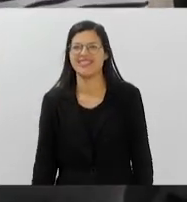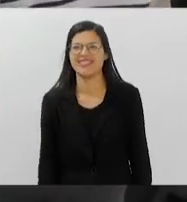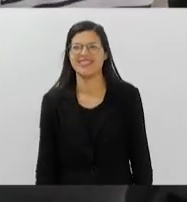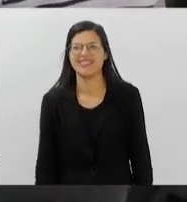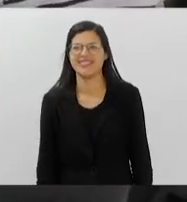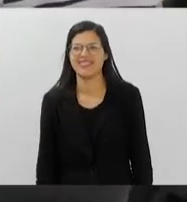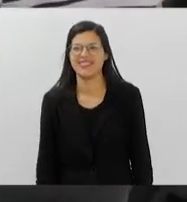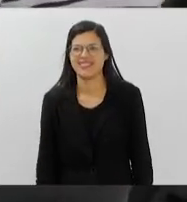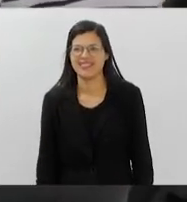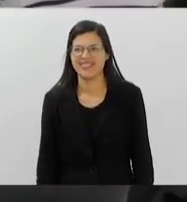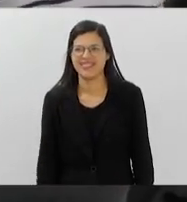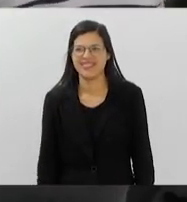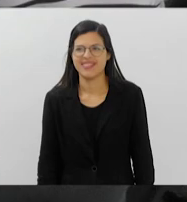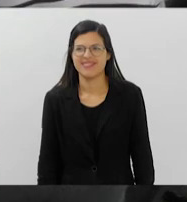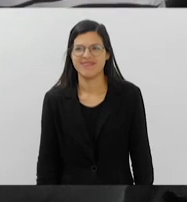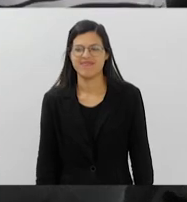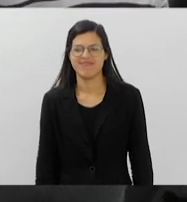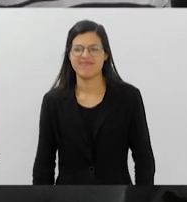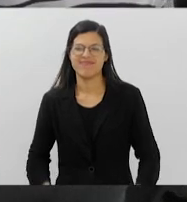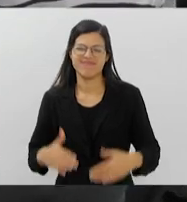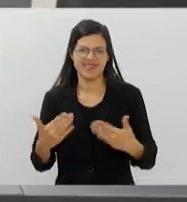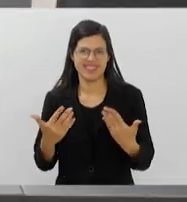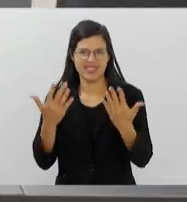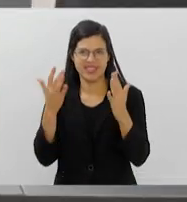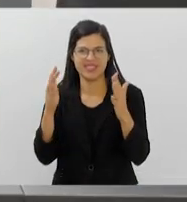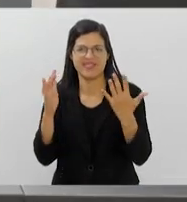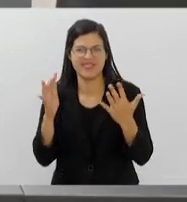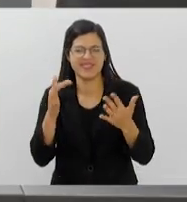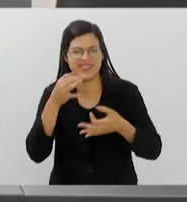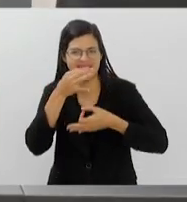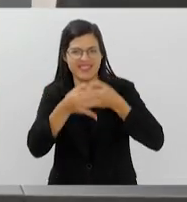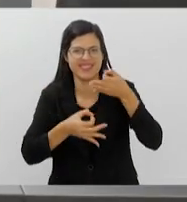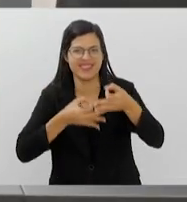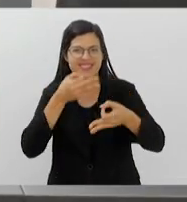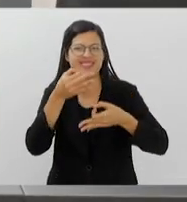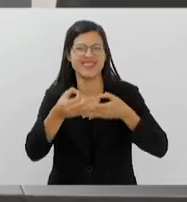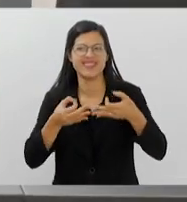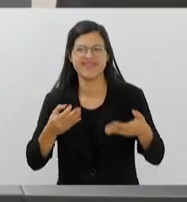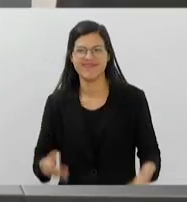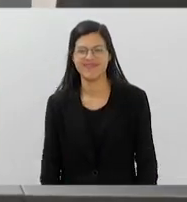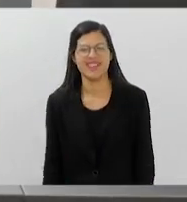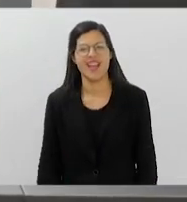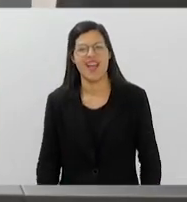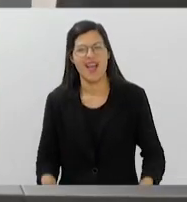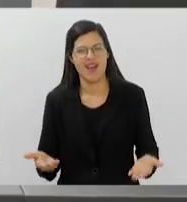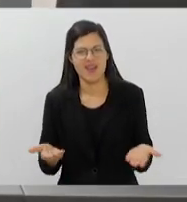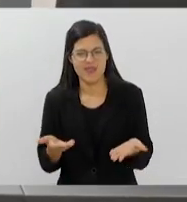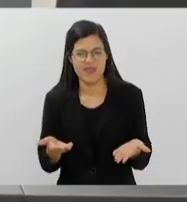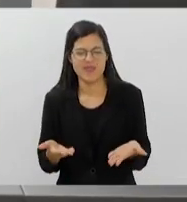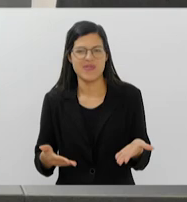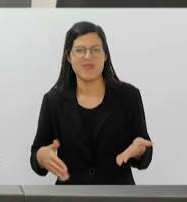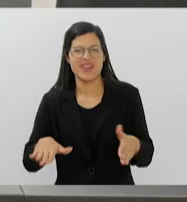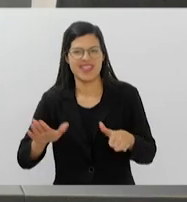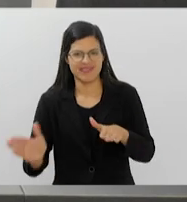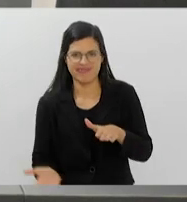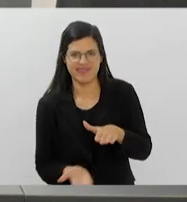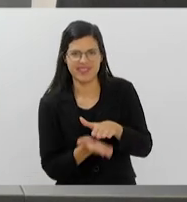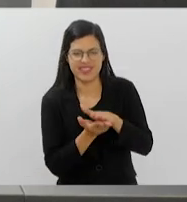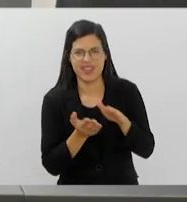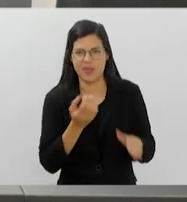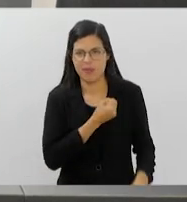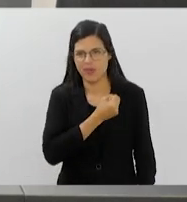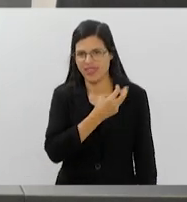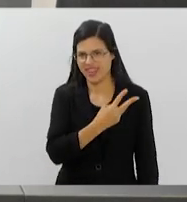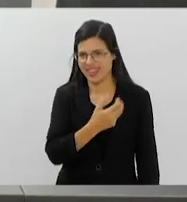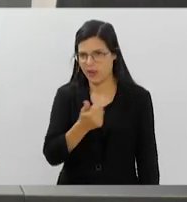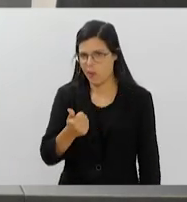dizer. Fique tranquilo. Bem, então, parabéns aí aos comentários. Passemos ao bloco de anexações do 31 ao